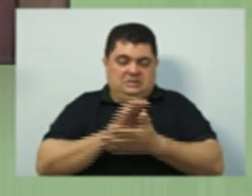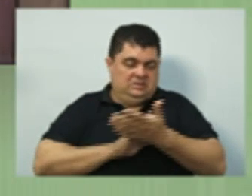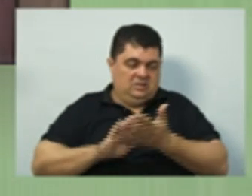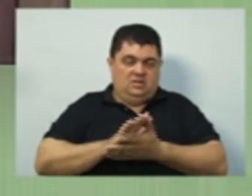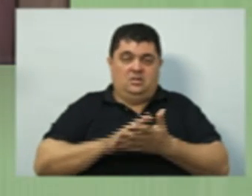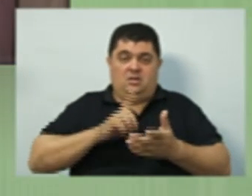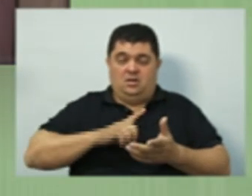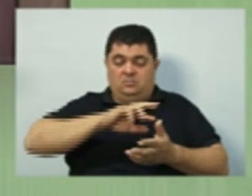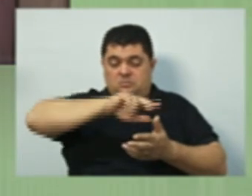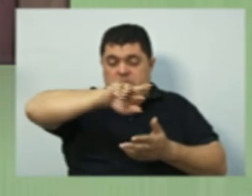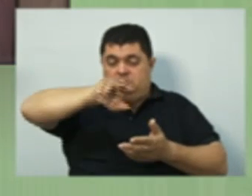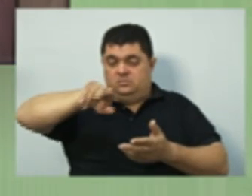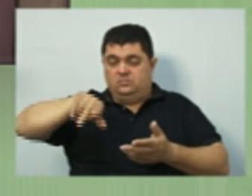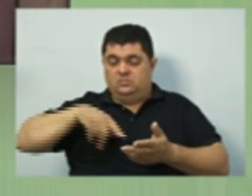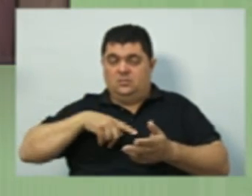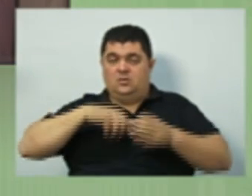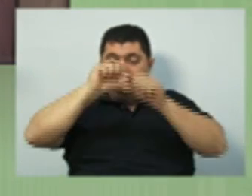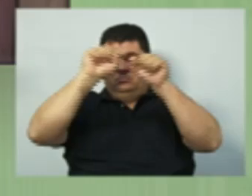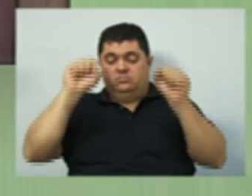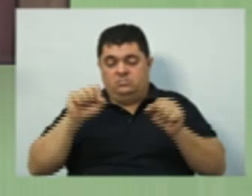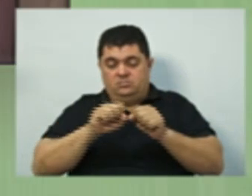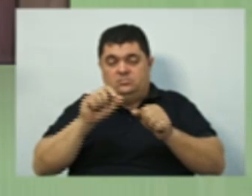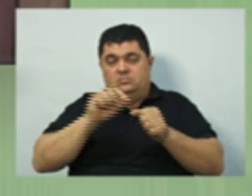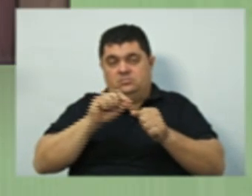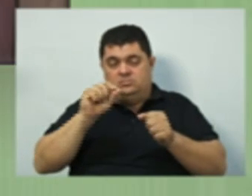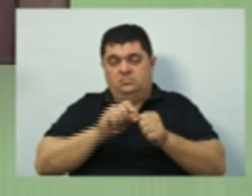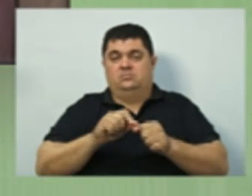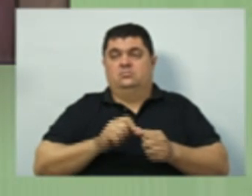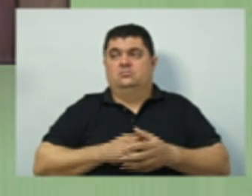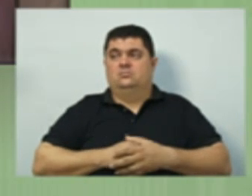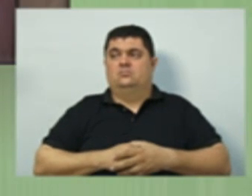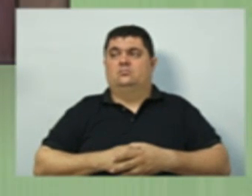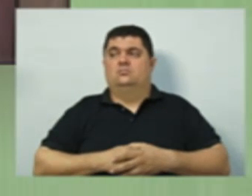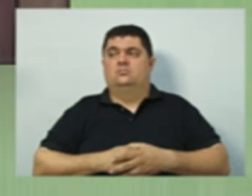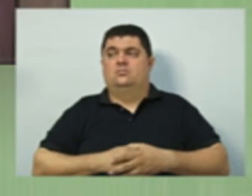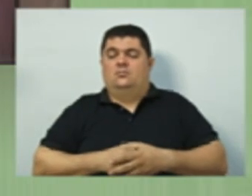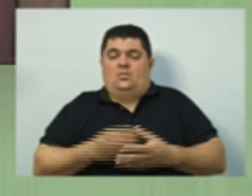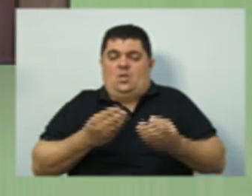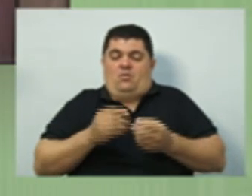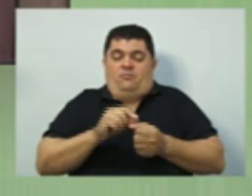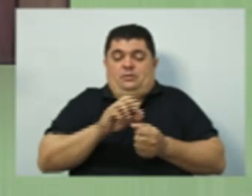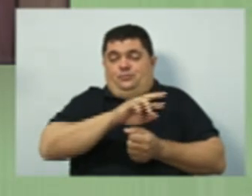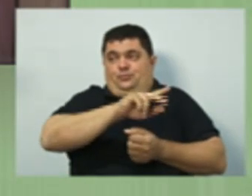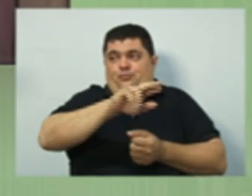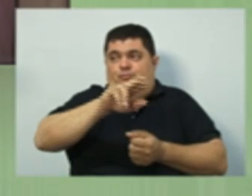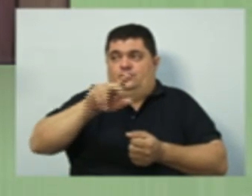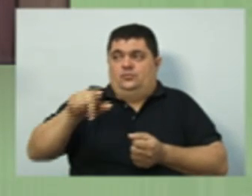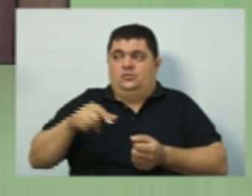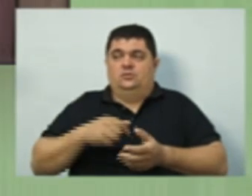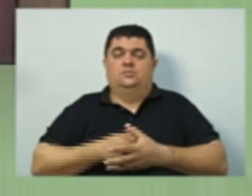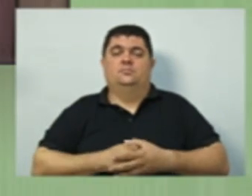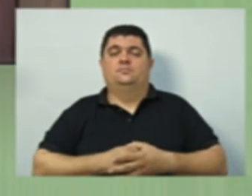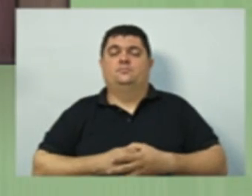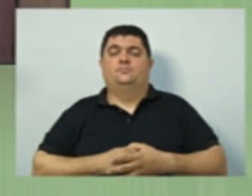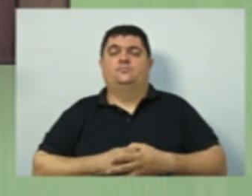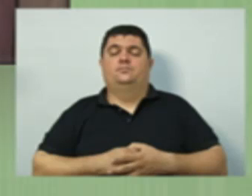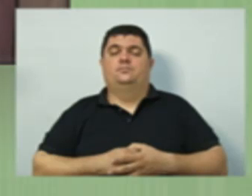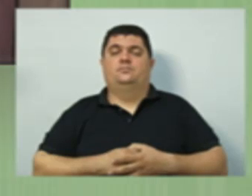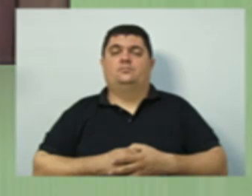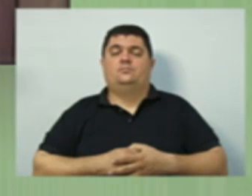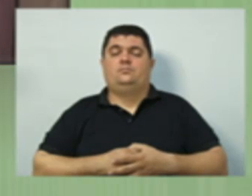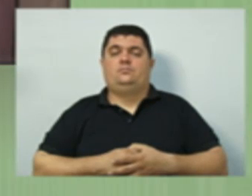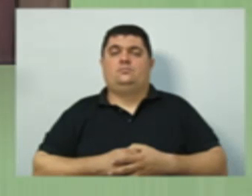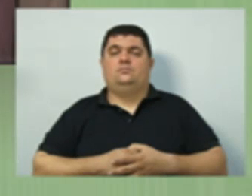ou seja, sistemas de produção, maneiras diferentes de produzir e de